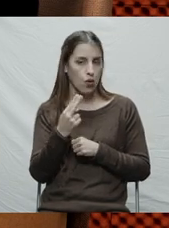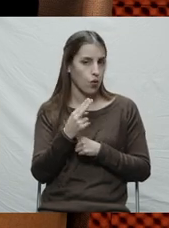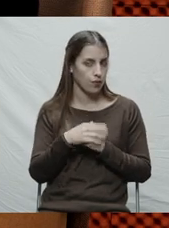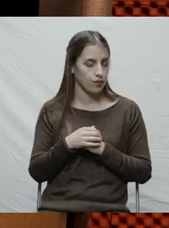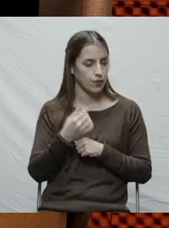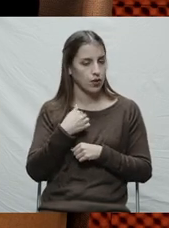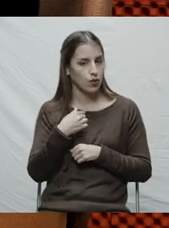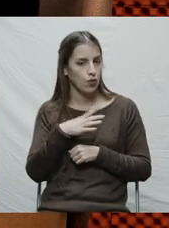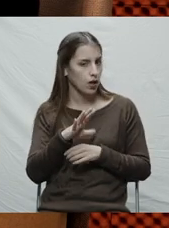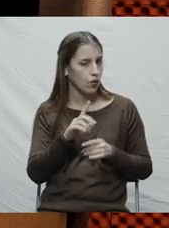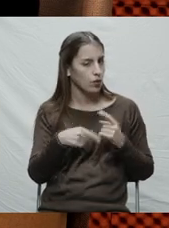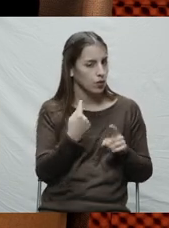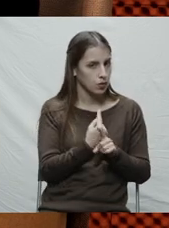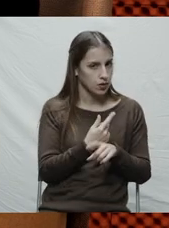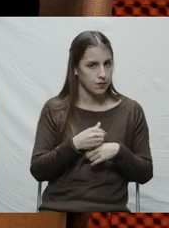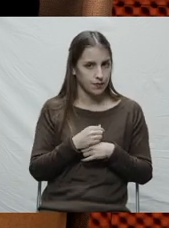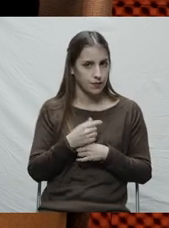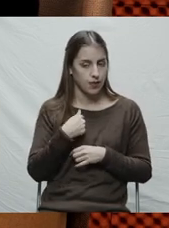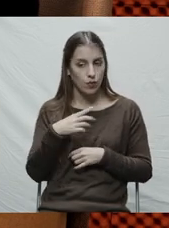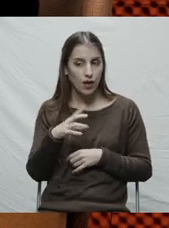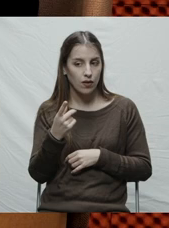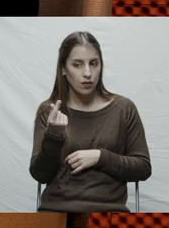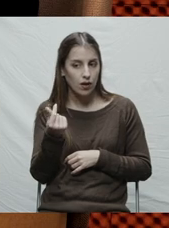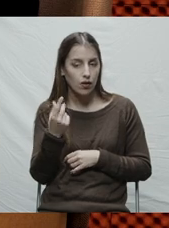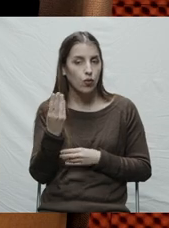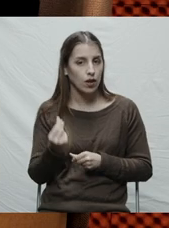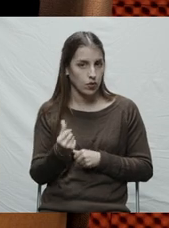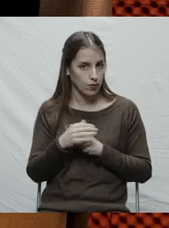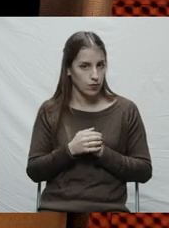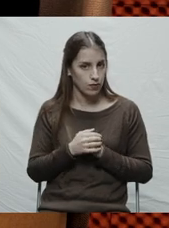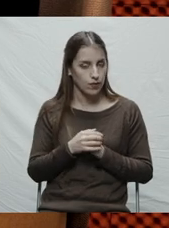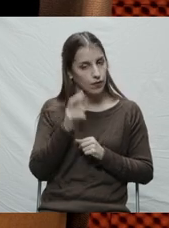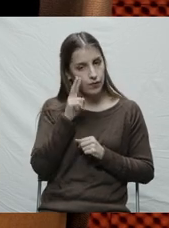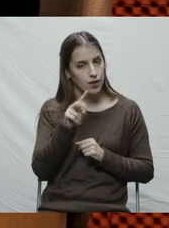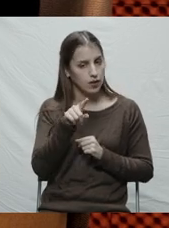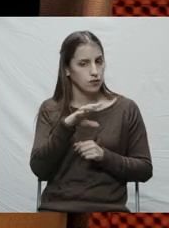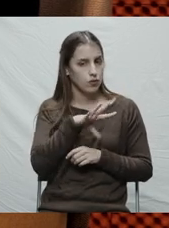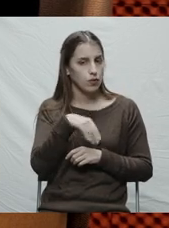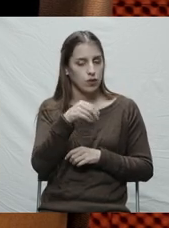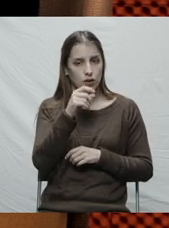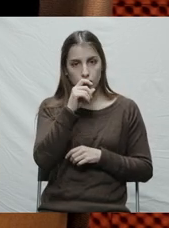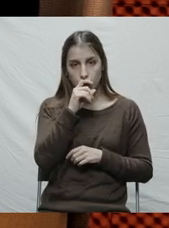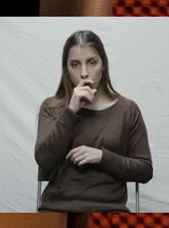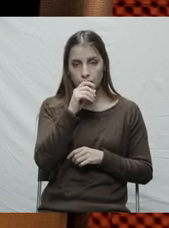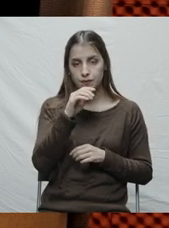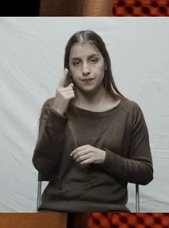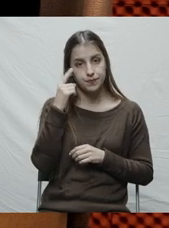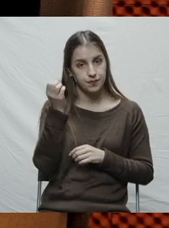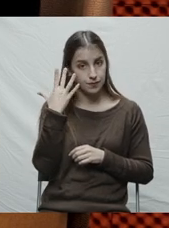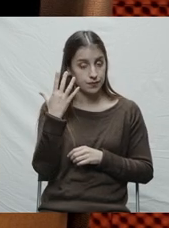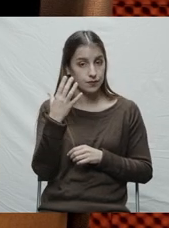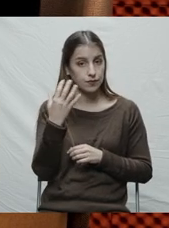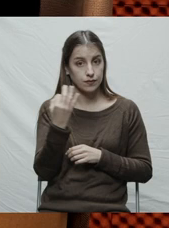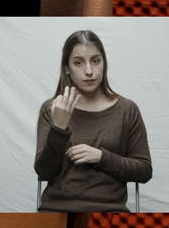quer fazer outra coisa, se não quer ganhar mais, se não quer fazer outras coisas. Mas ver esse mundo é compreender